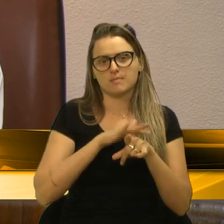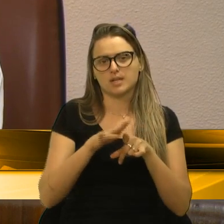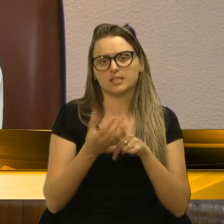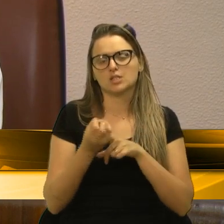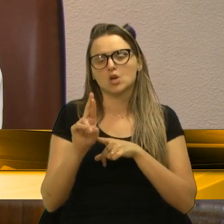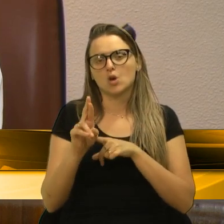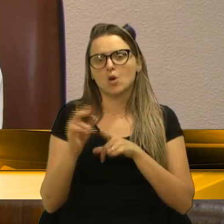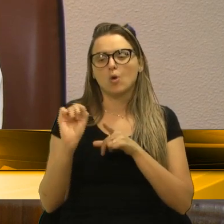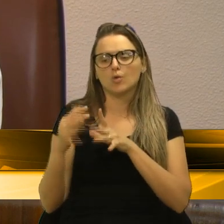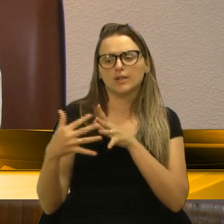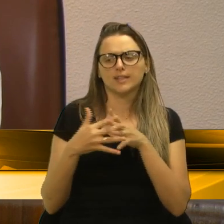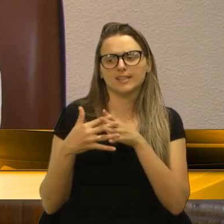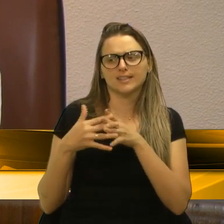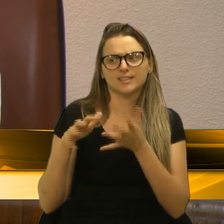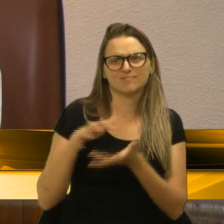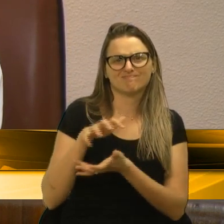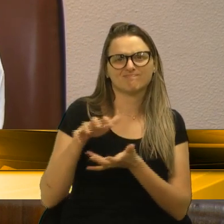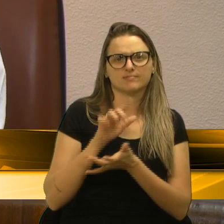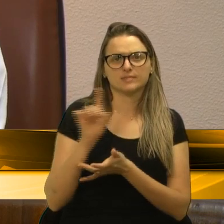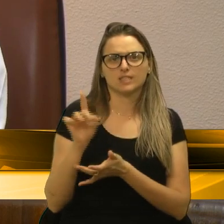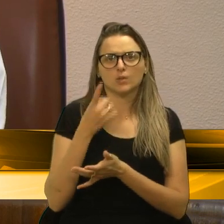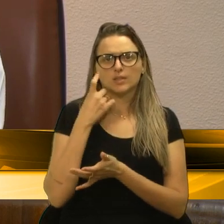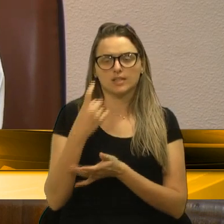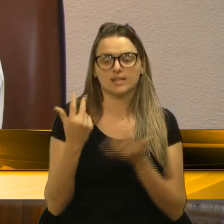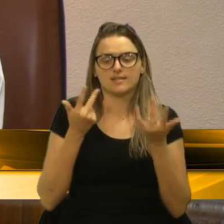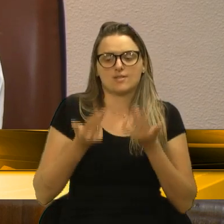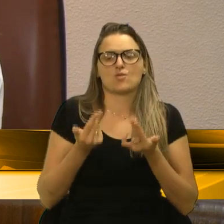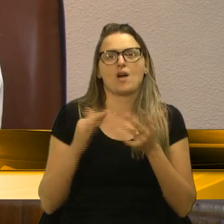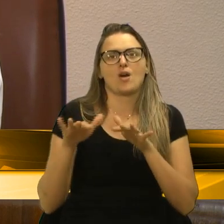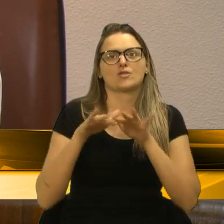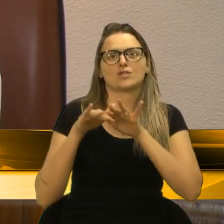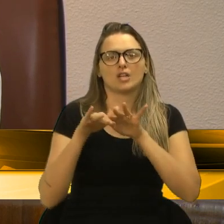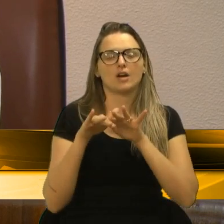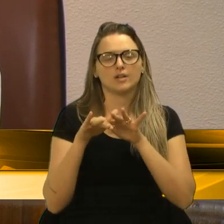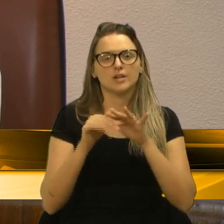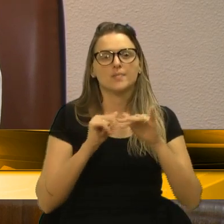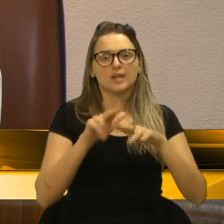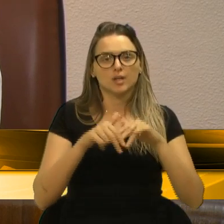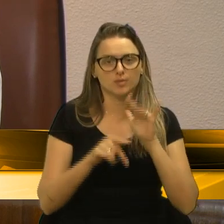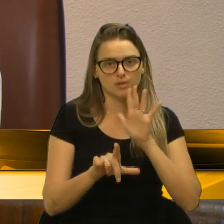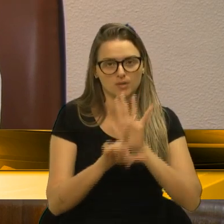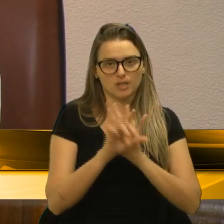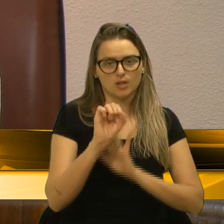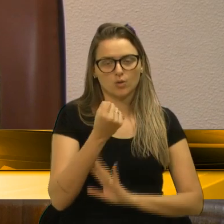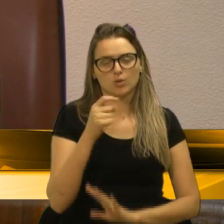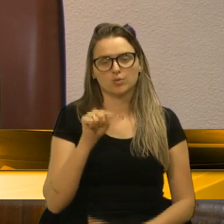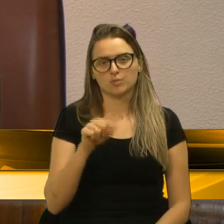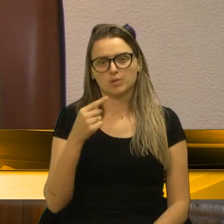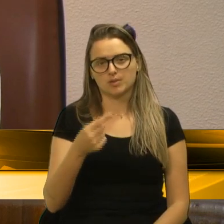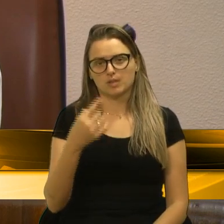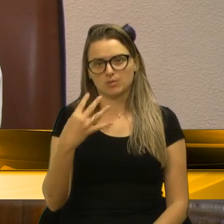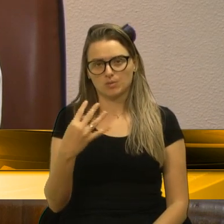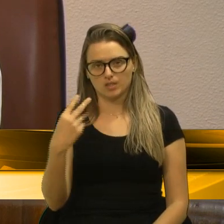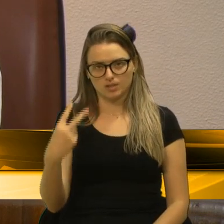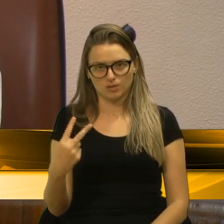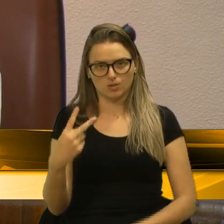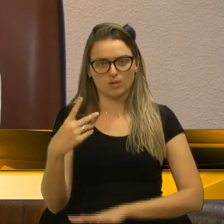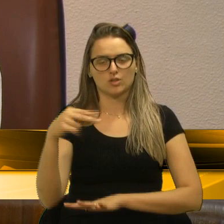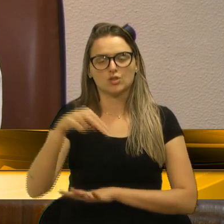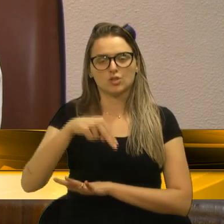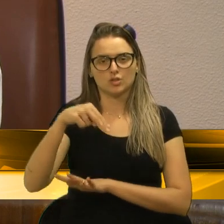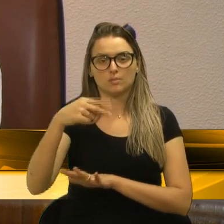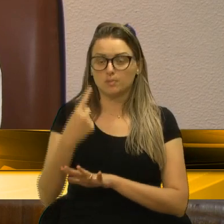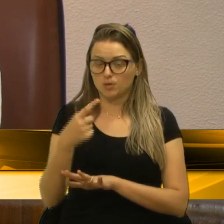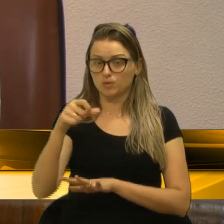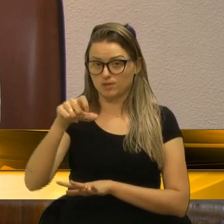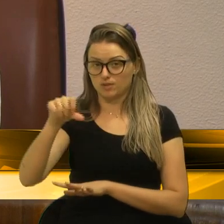de interesse. Contudo, foi com o advento da Lei 8.142, de 90,